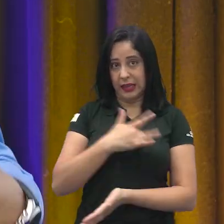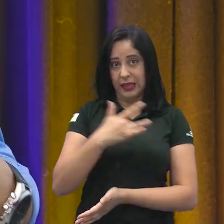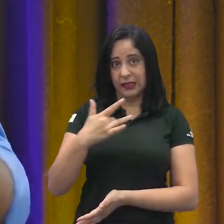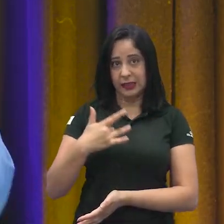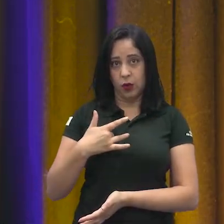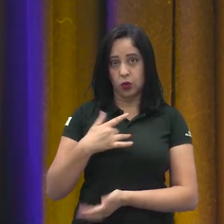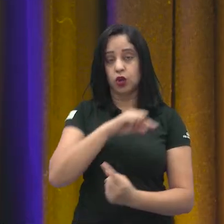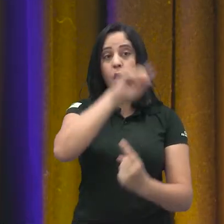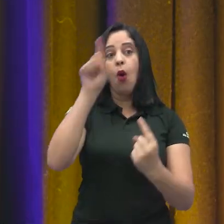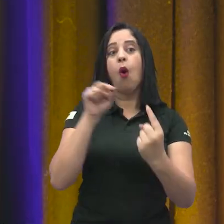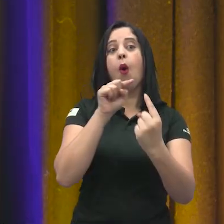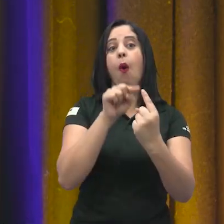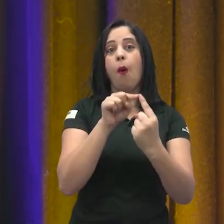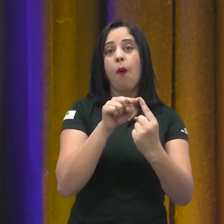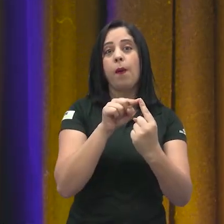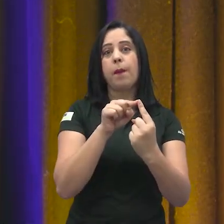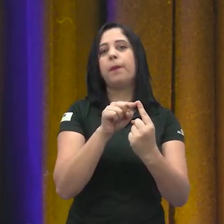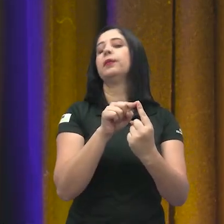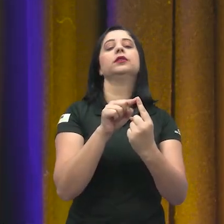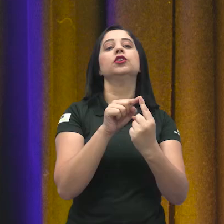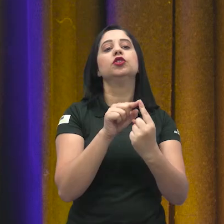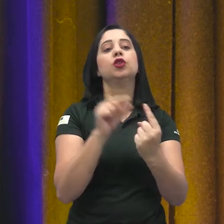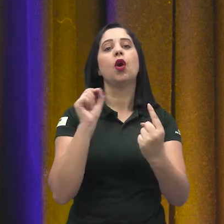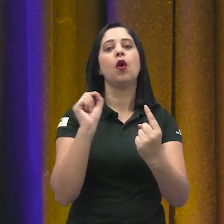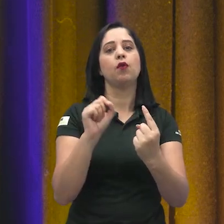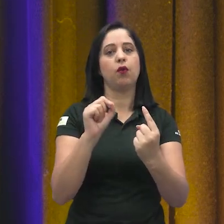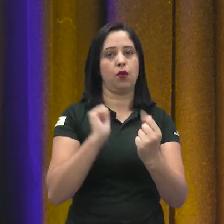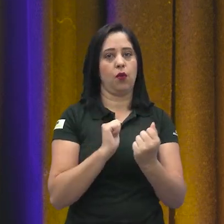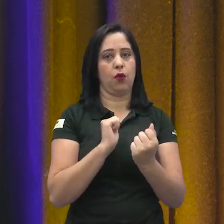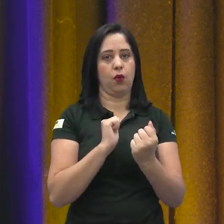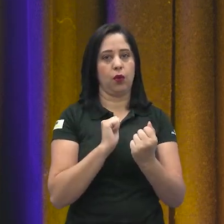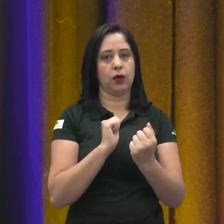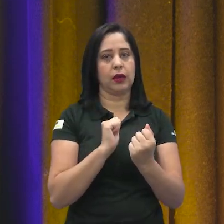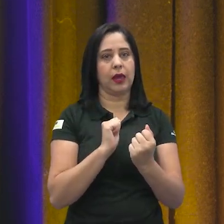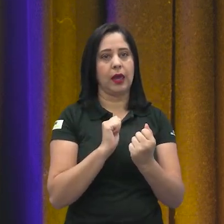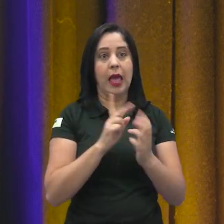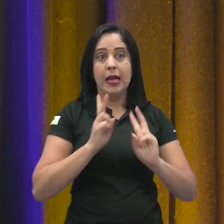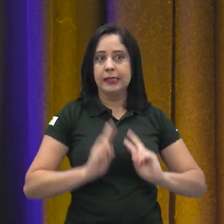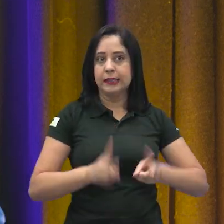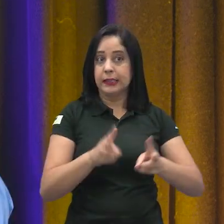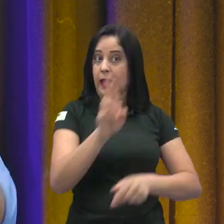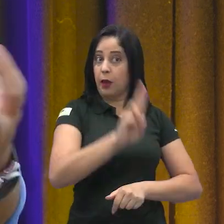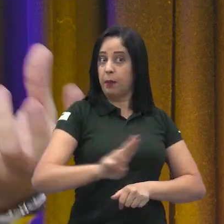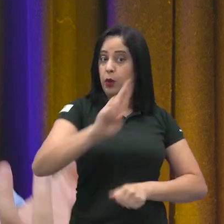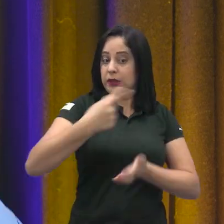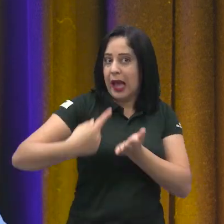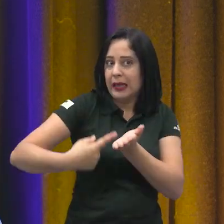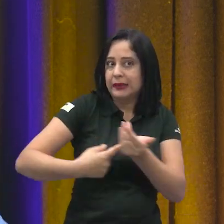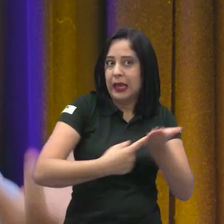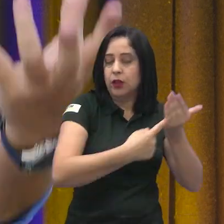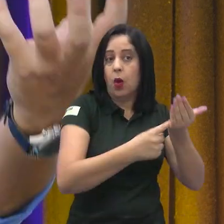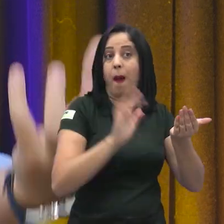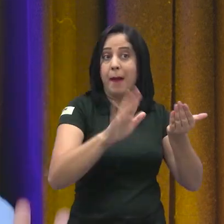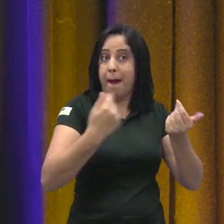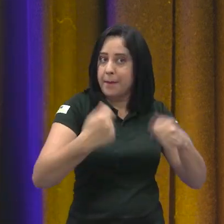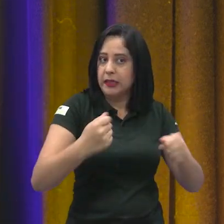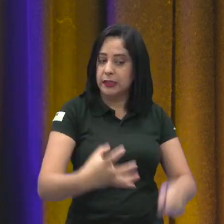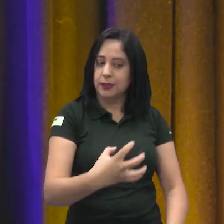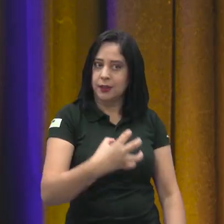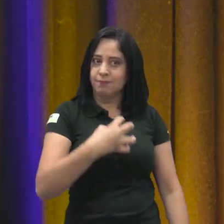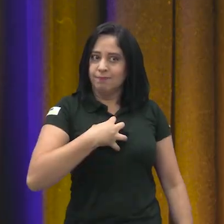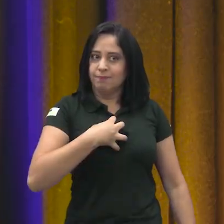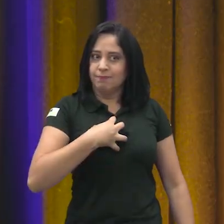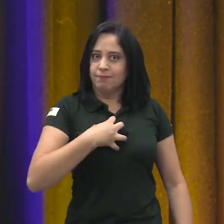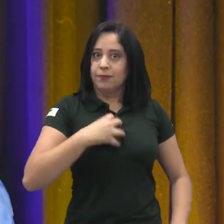é atrelar os processos operacionais cada vez mais inteligentes, mas sem perder a essência, principalmente